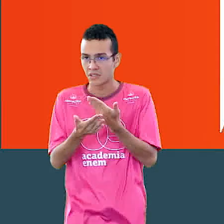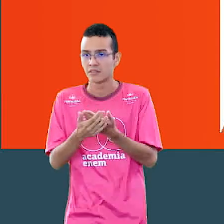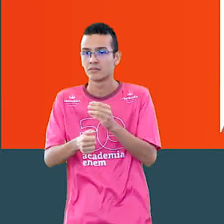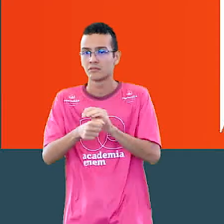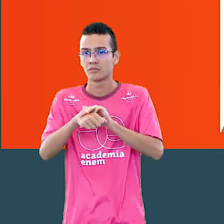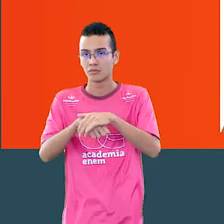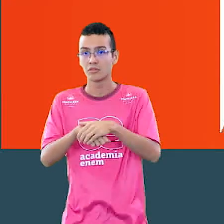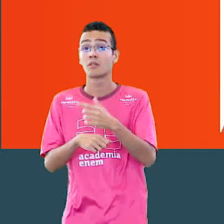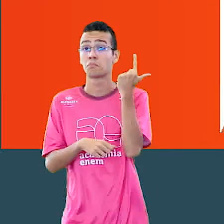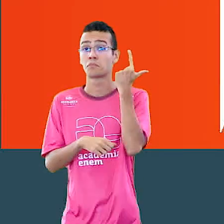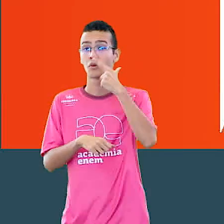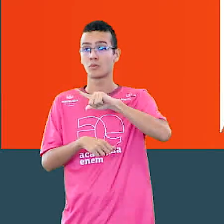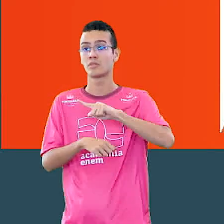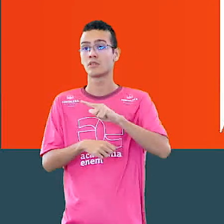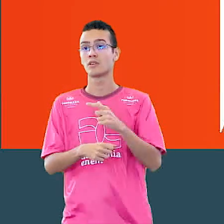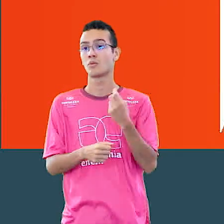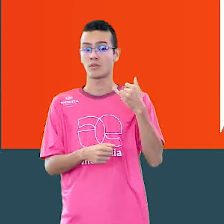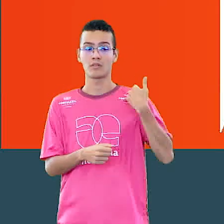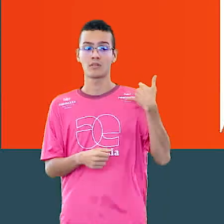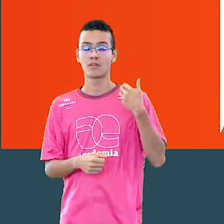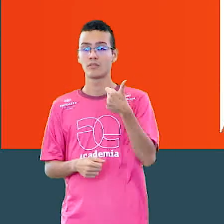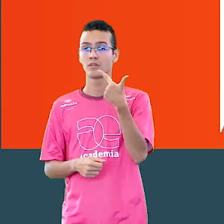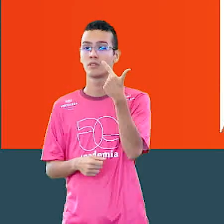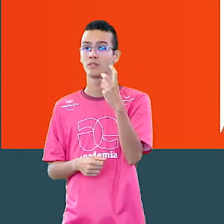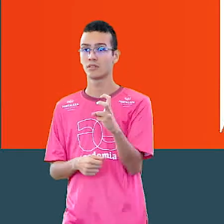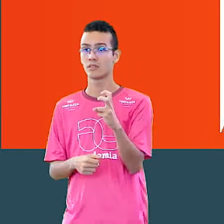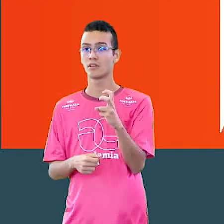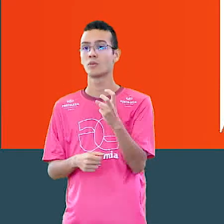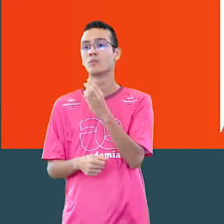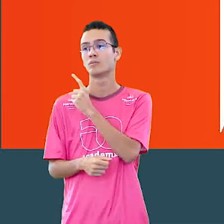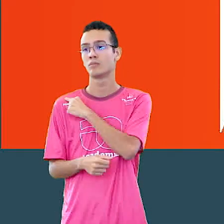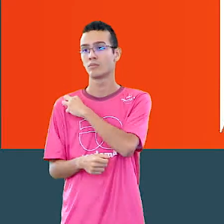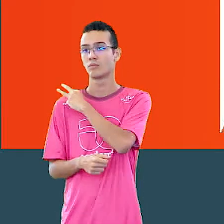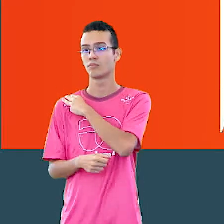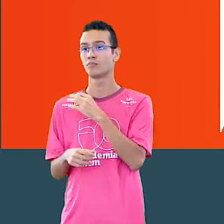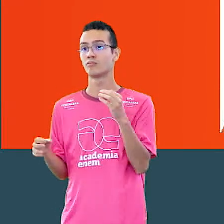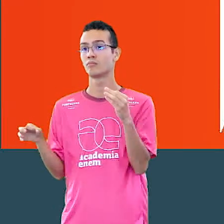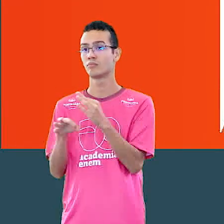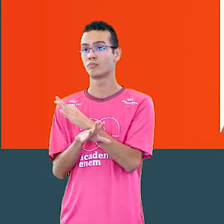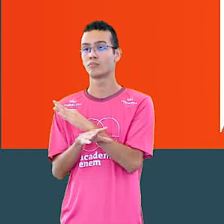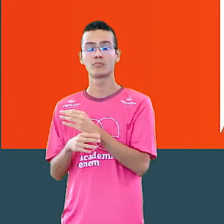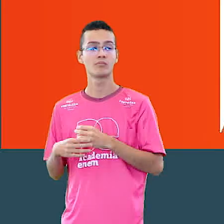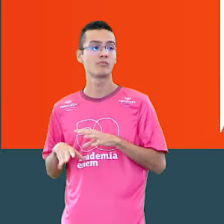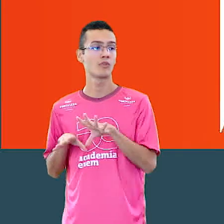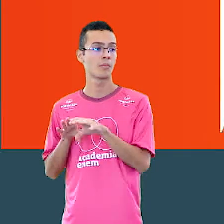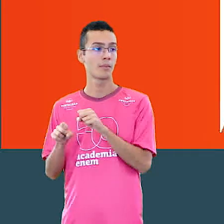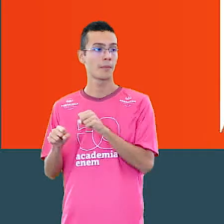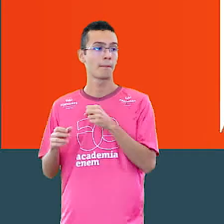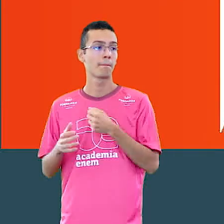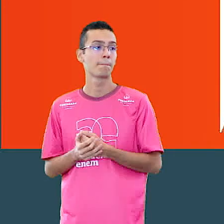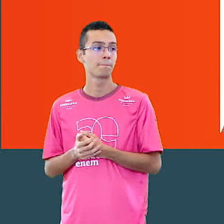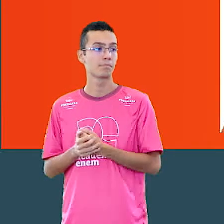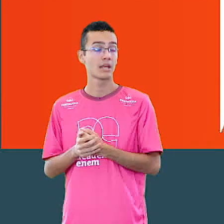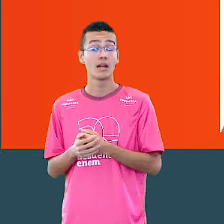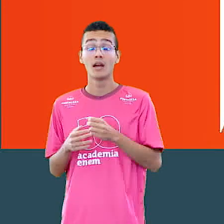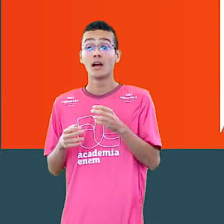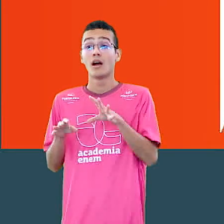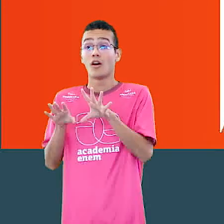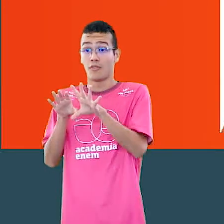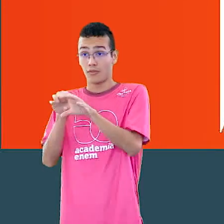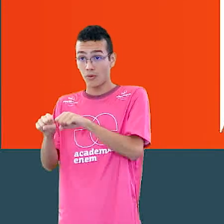seu ensino médio. E quando ela terminou o ensino médio, não tinha esses ensinos profissionalizantes que